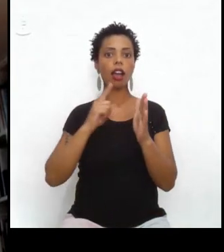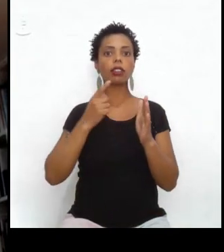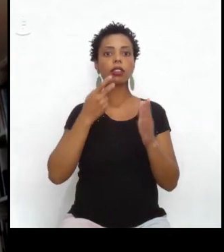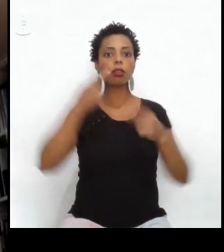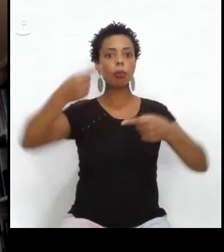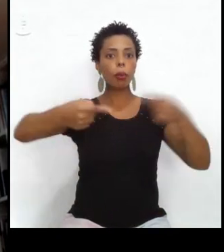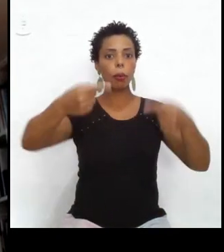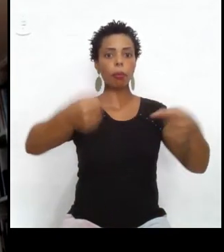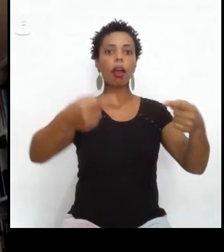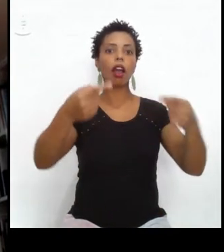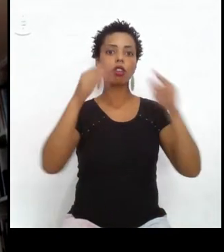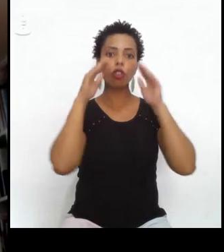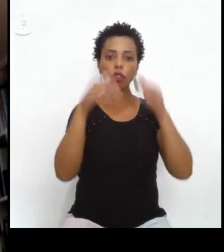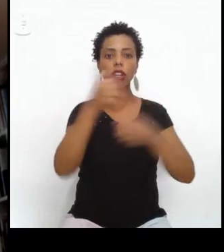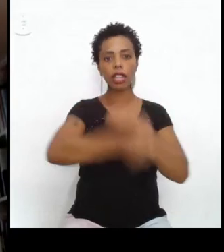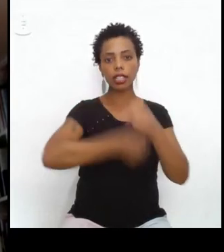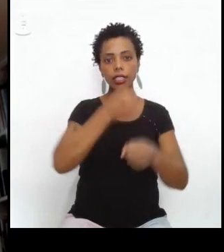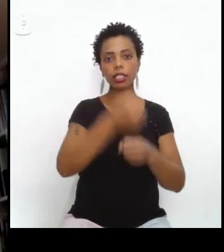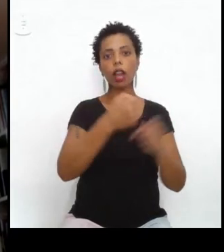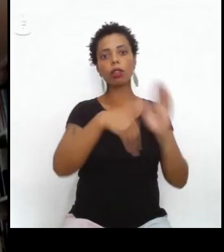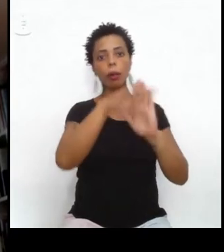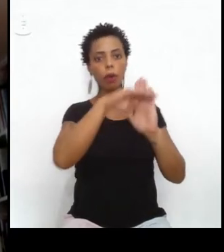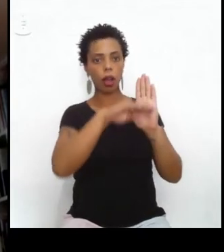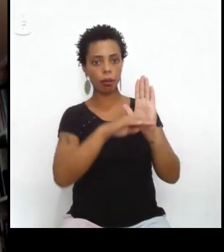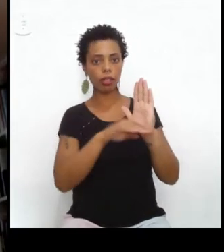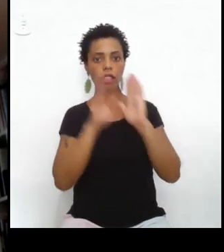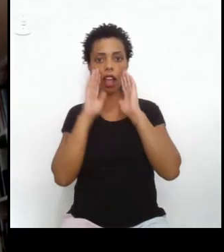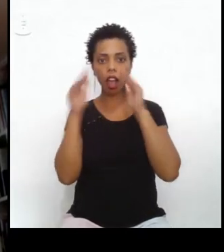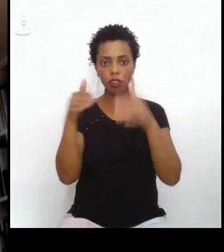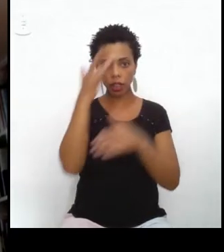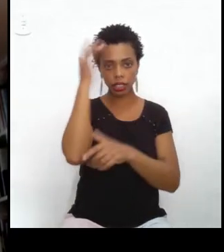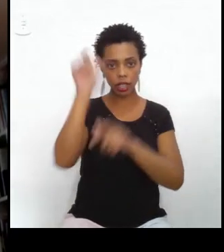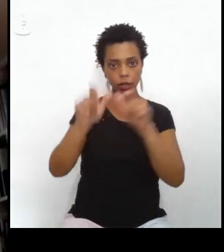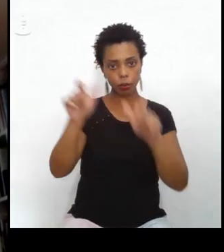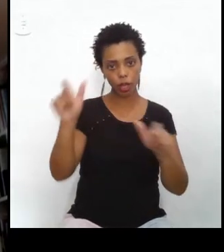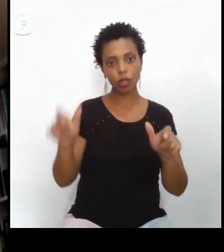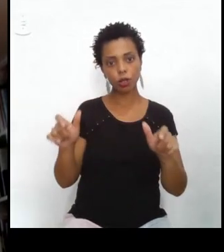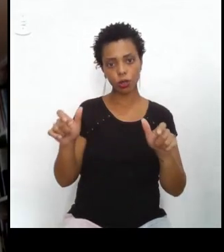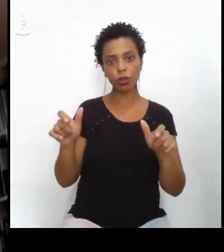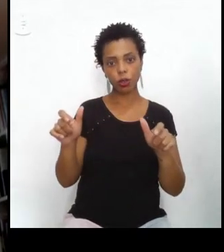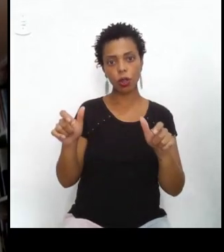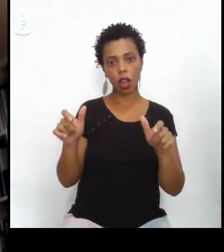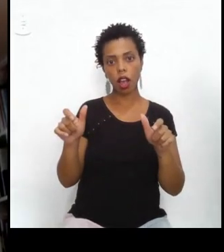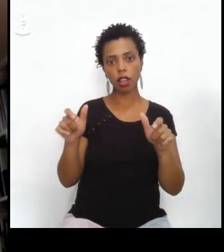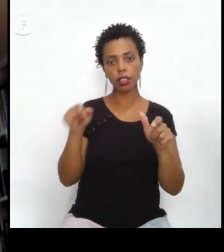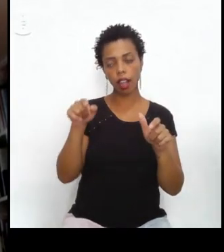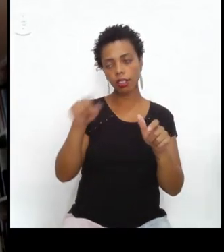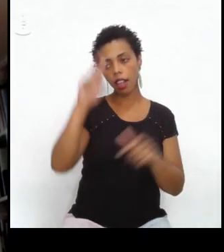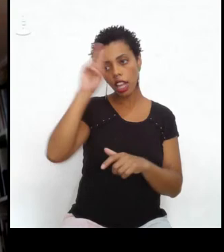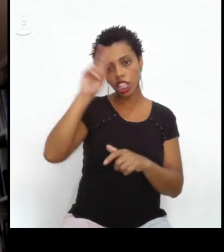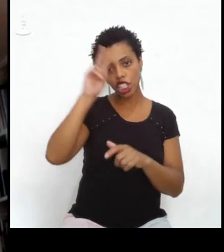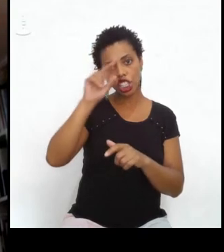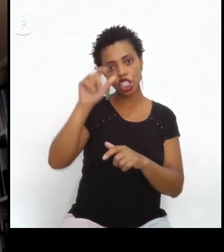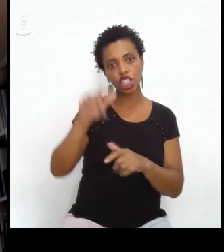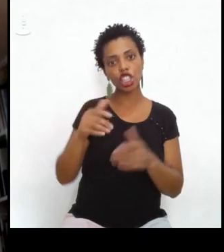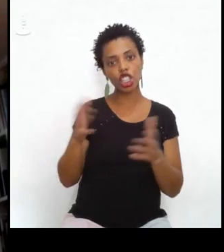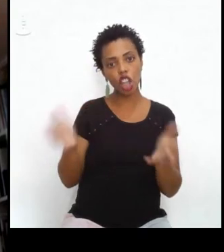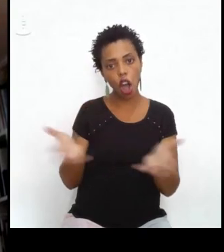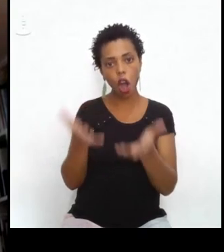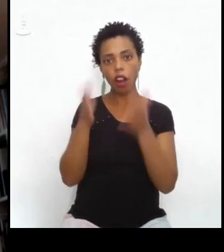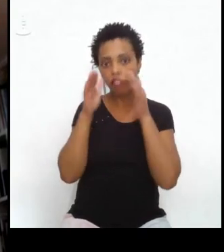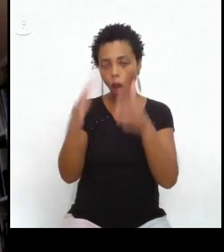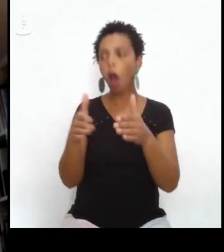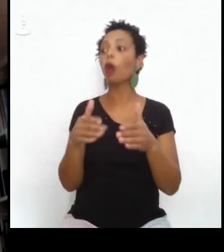desse ano da programação dedicada aquelas diferentes histórias e ele também acaba alimentando é